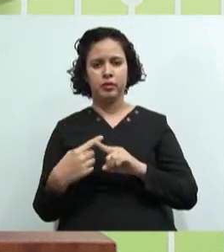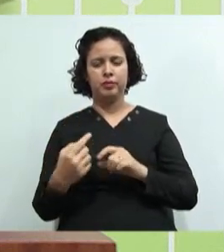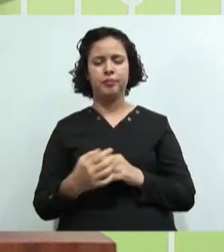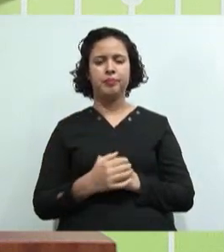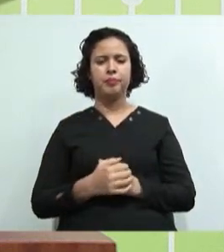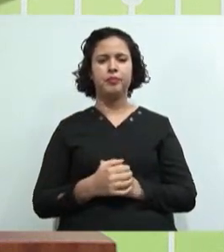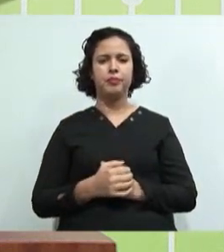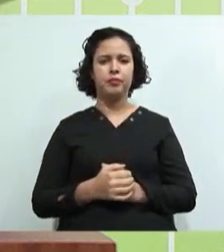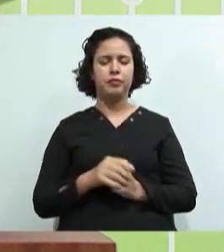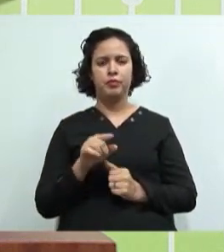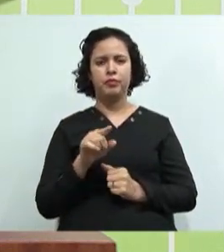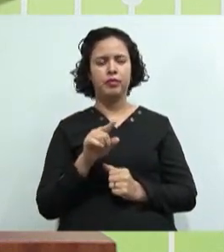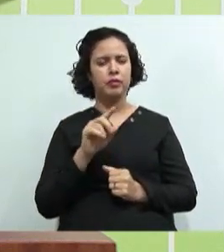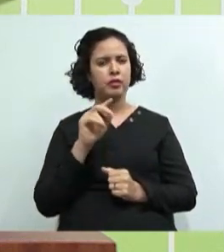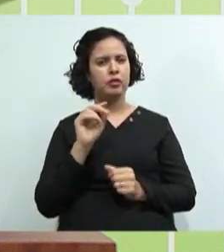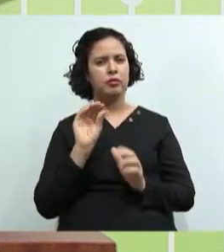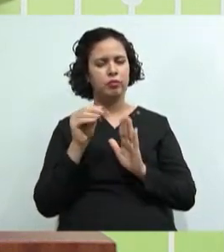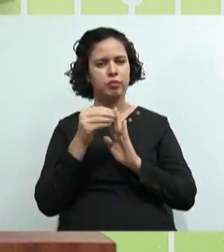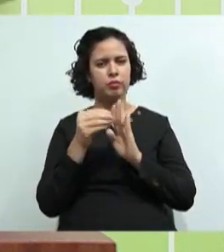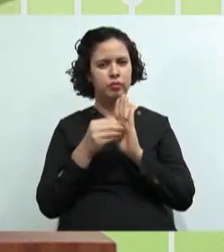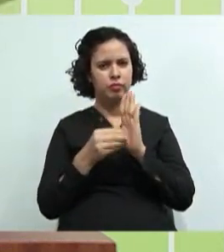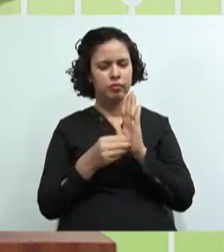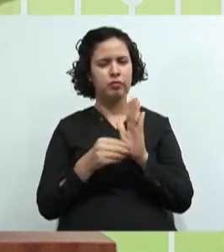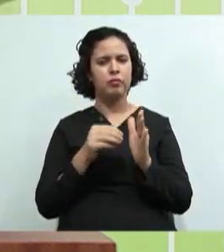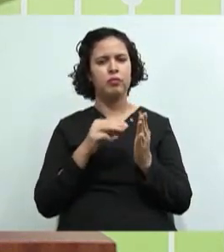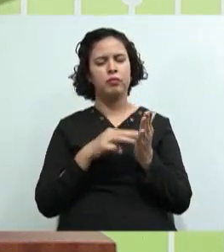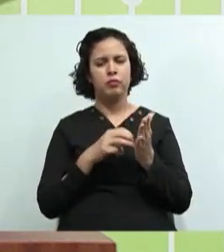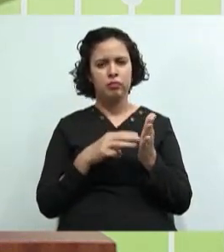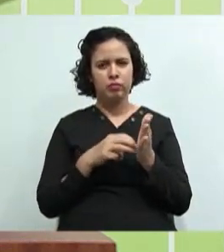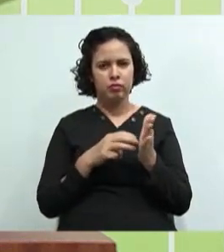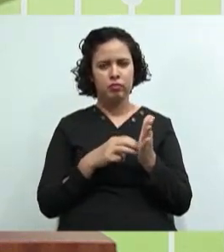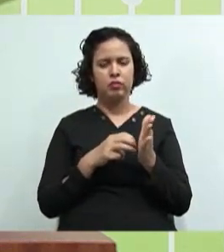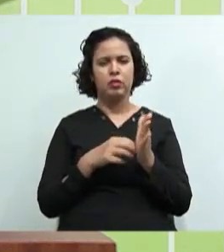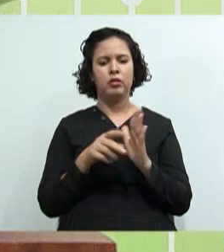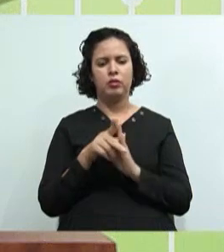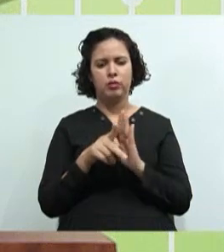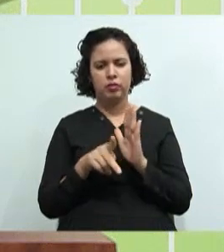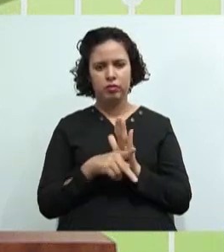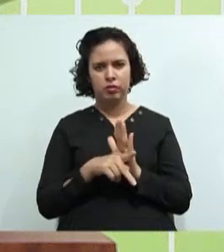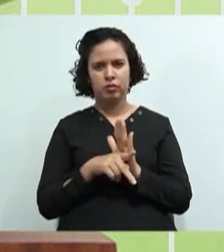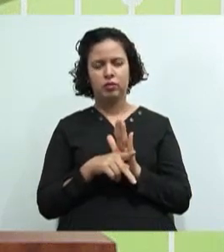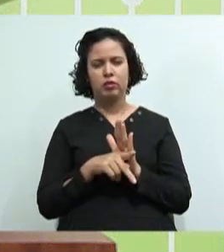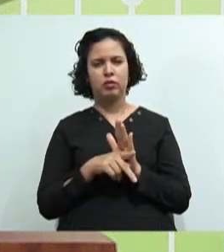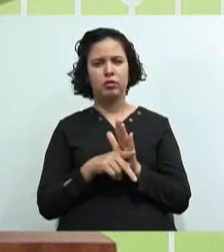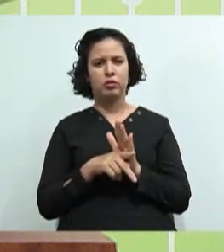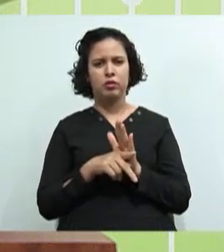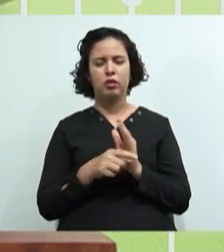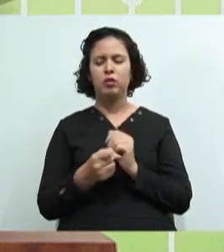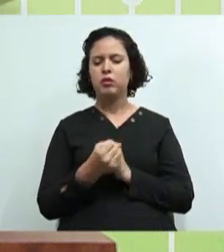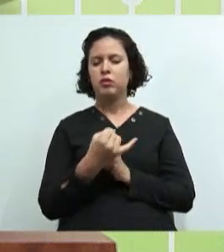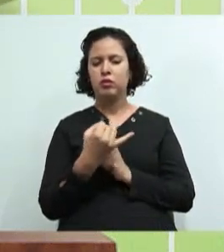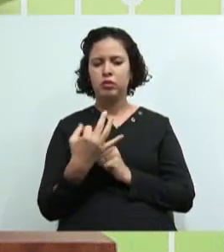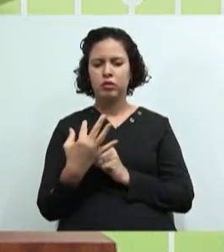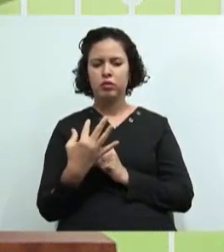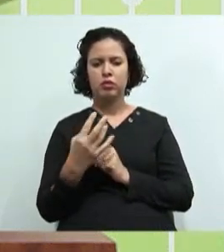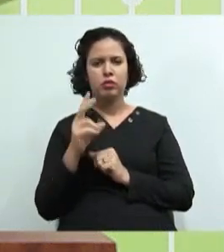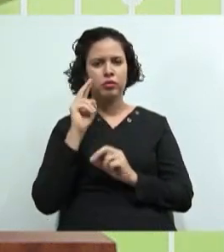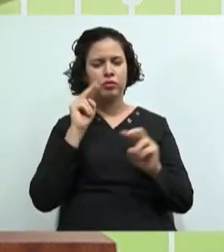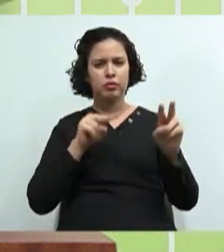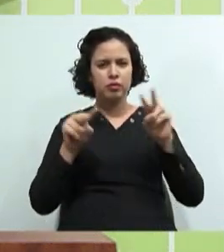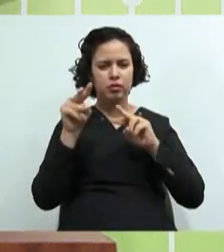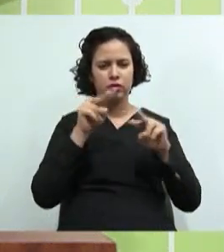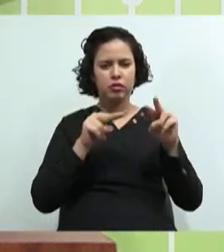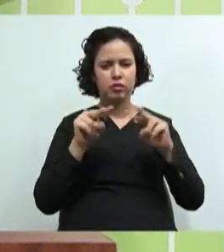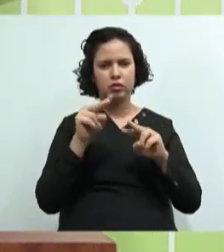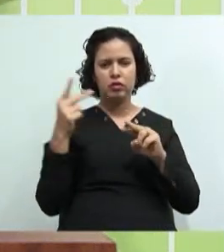momento que você começa a definir quais são os seus métodos, estabelecimento de padrões, os métodos de mensuração e desempenho, você vai verificar o quê?